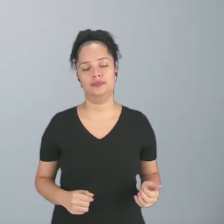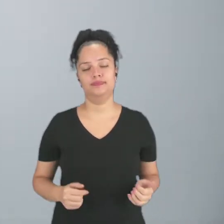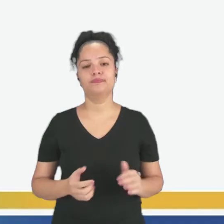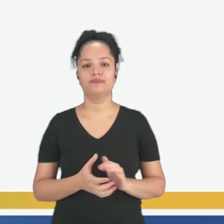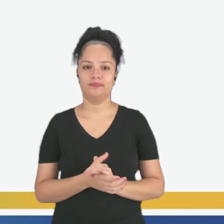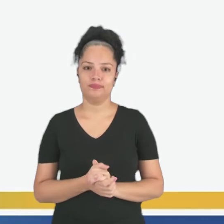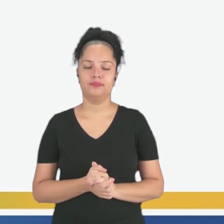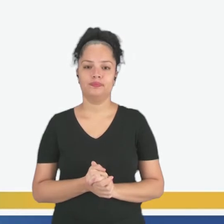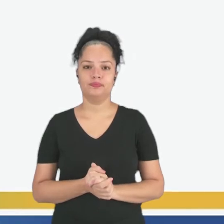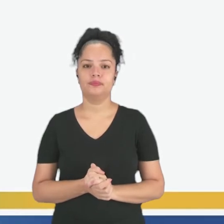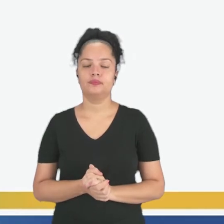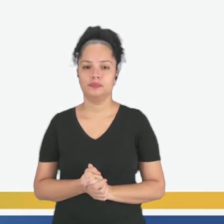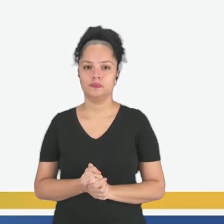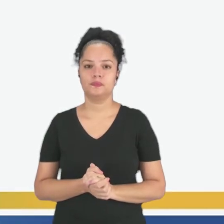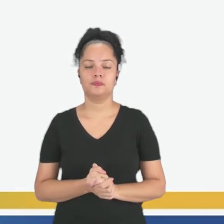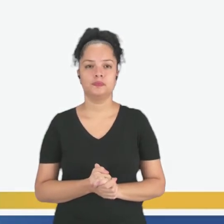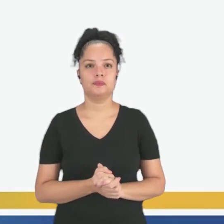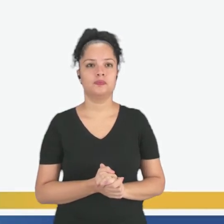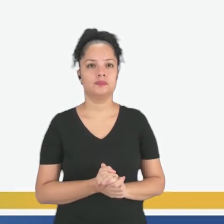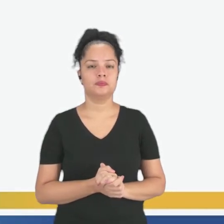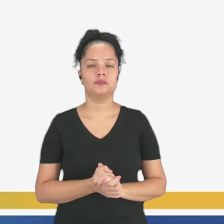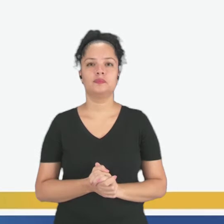obesas.